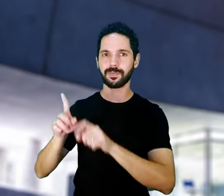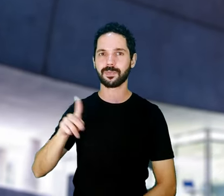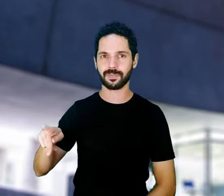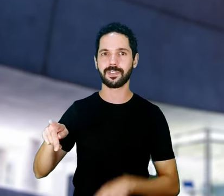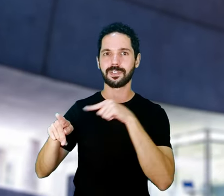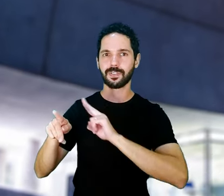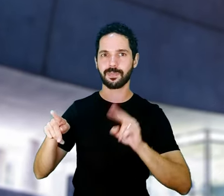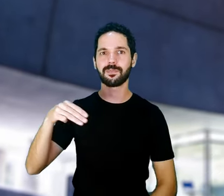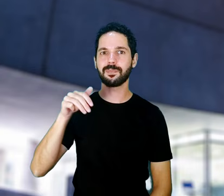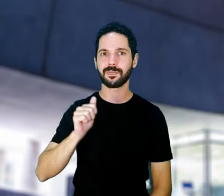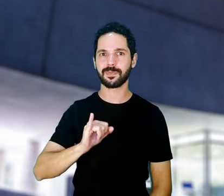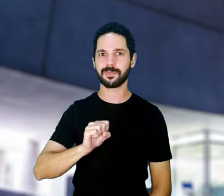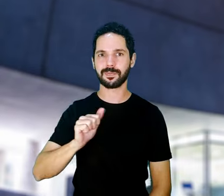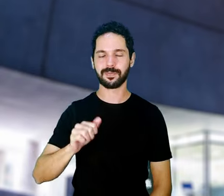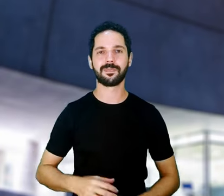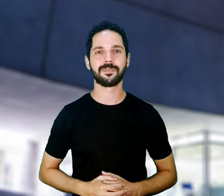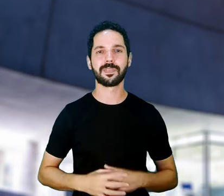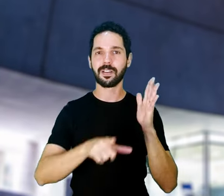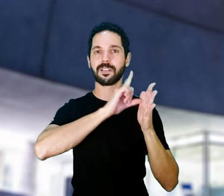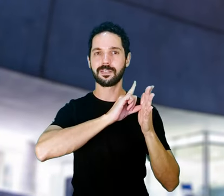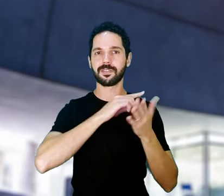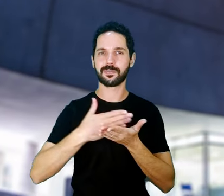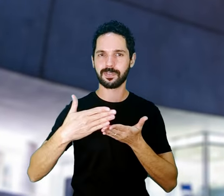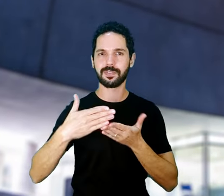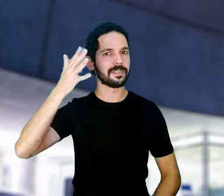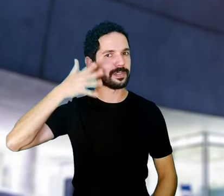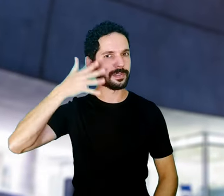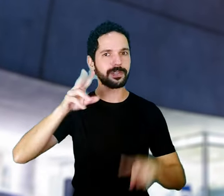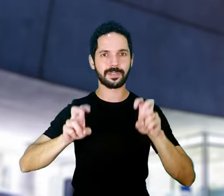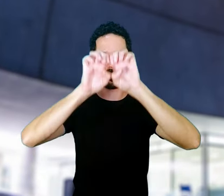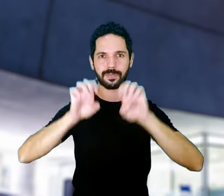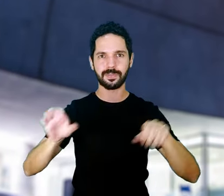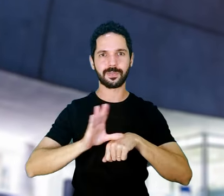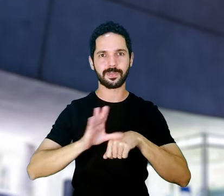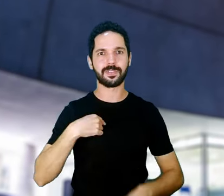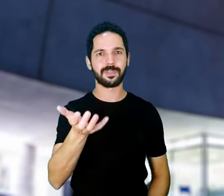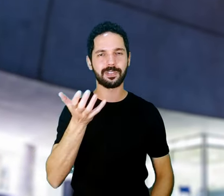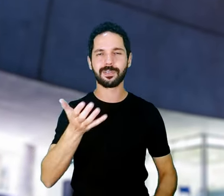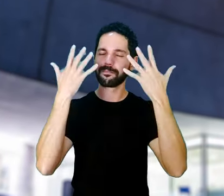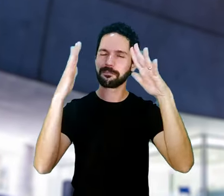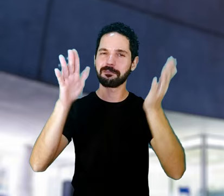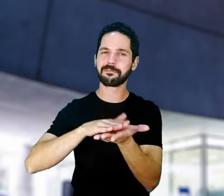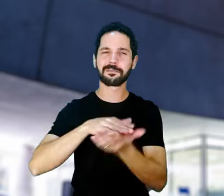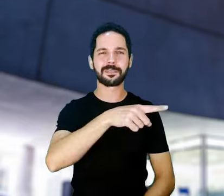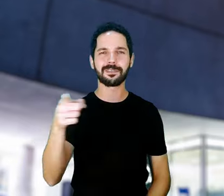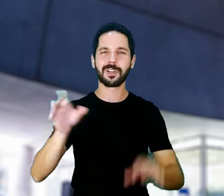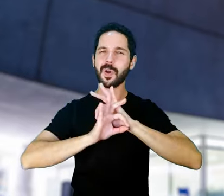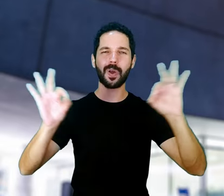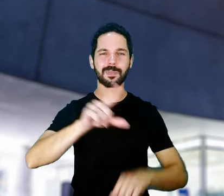juntamente com a professora Maísa Altarujo. Antes de falarmos sobre a estrutura do curso, venho parabenizar vocês